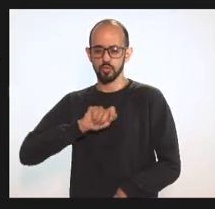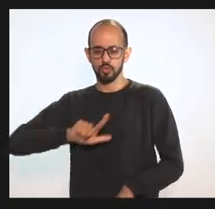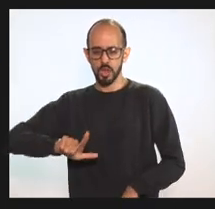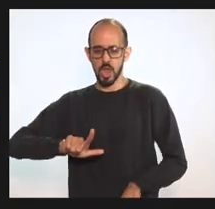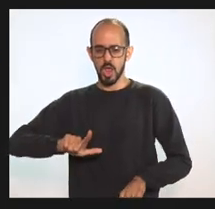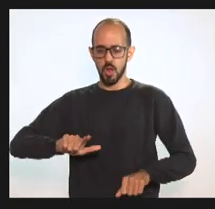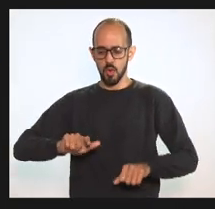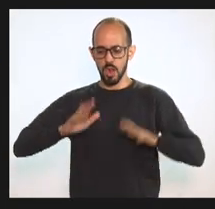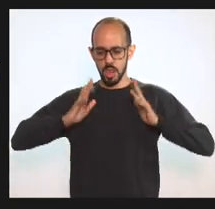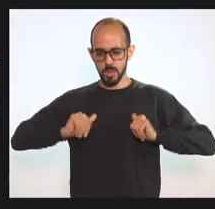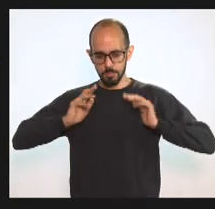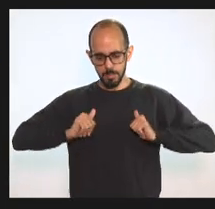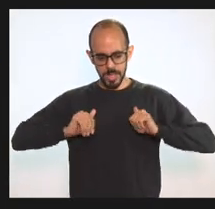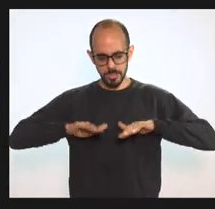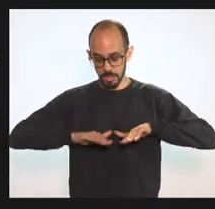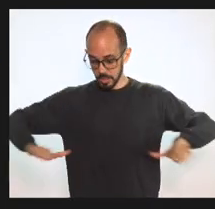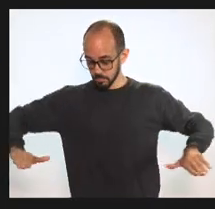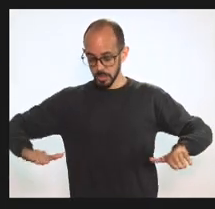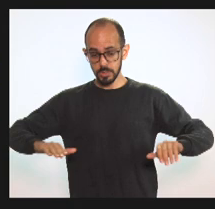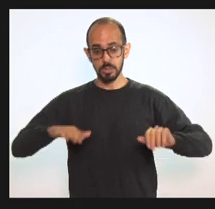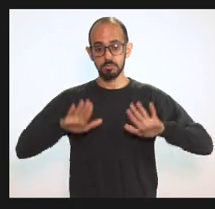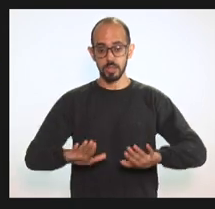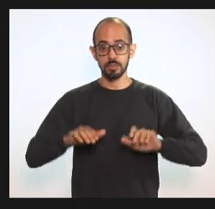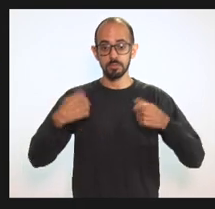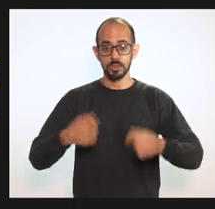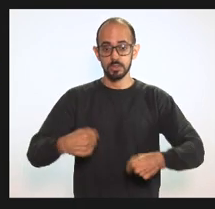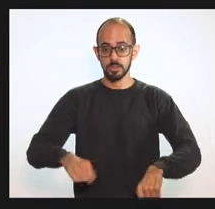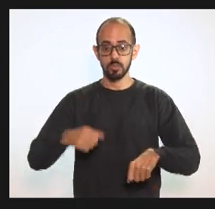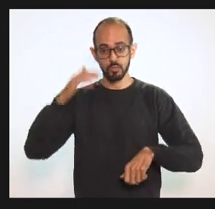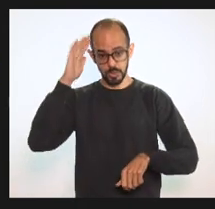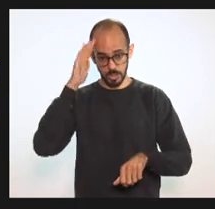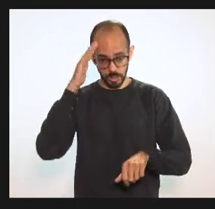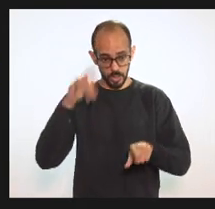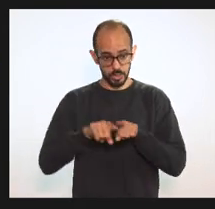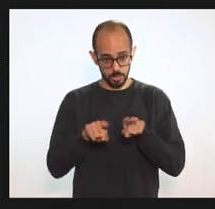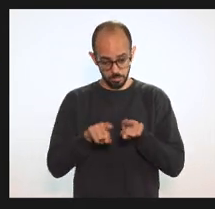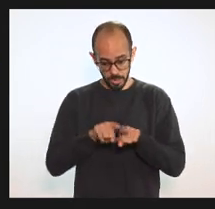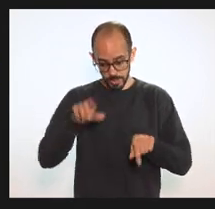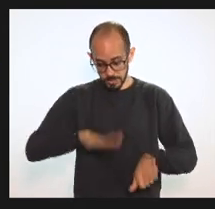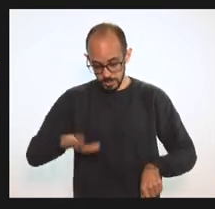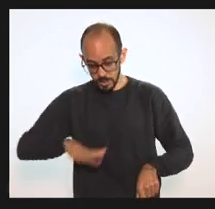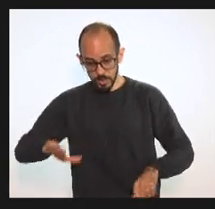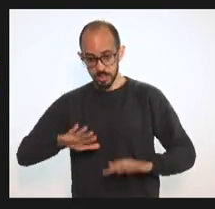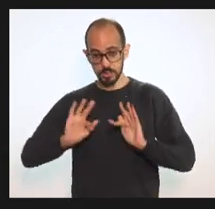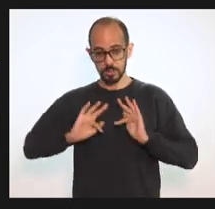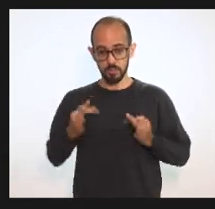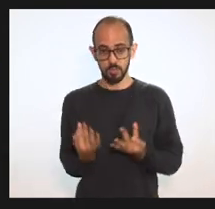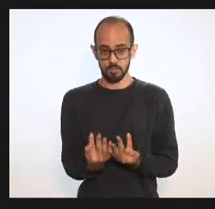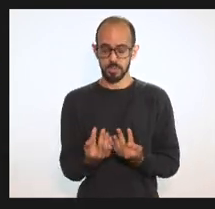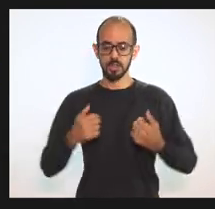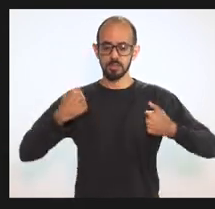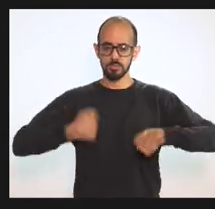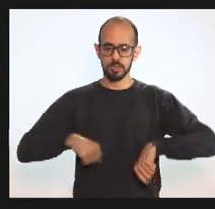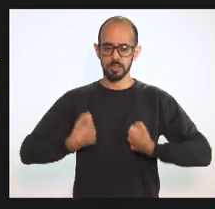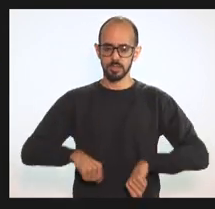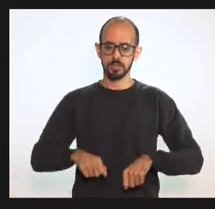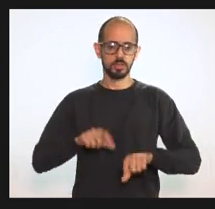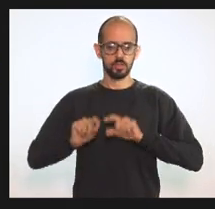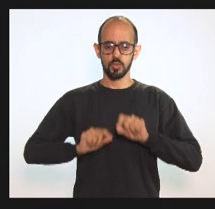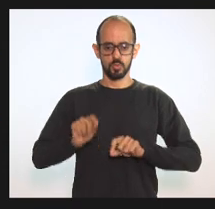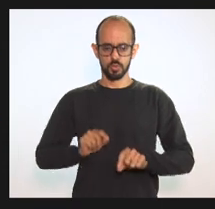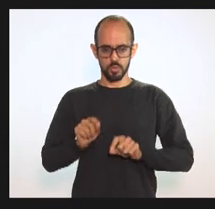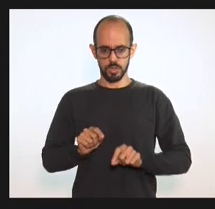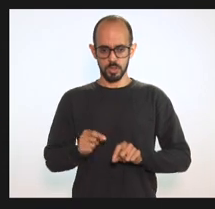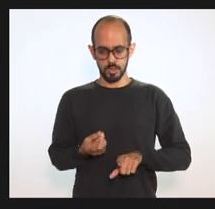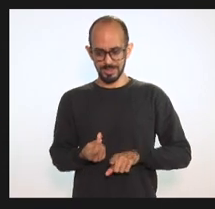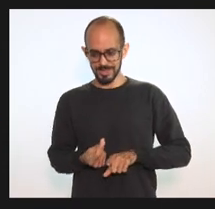É preciso entender que as crianças e seus familiares precisam